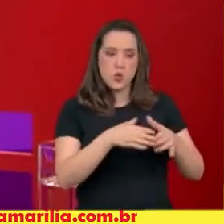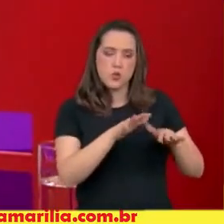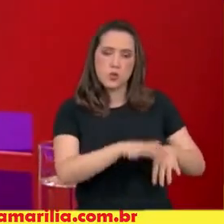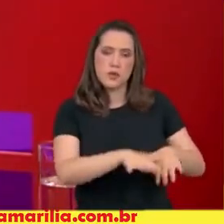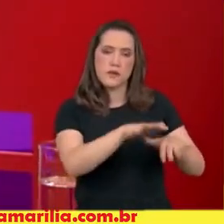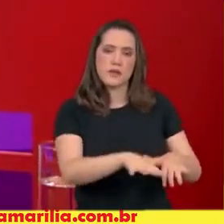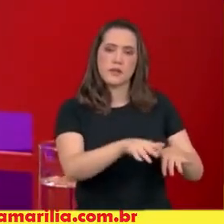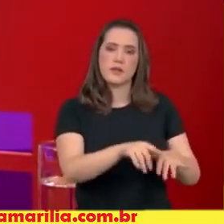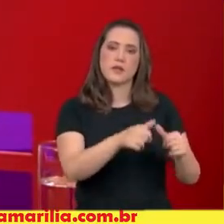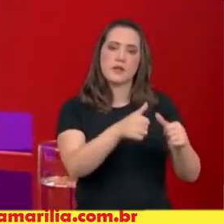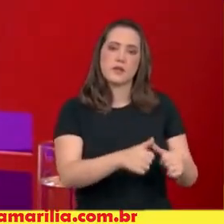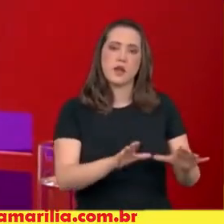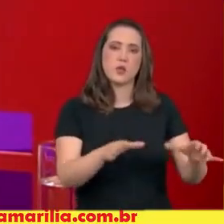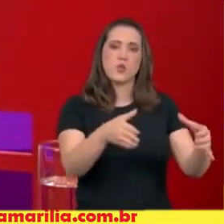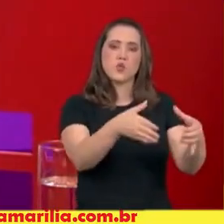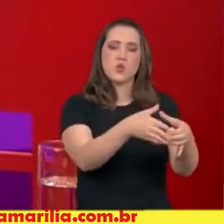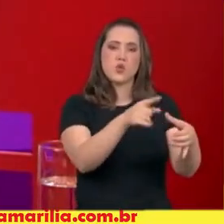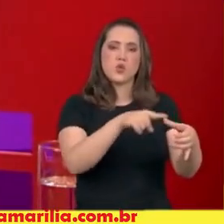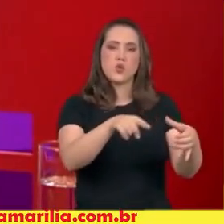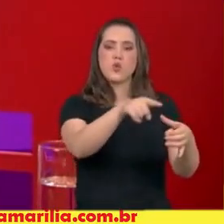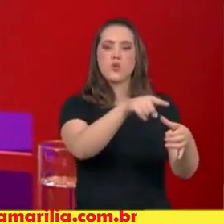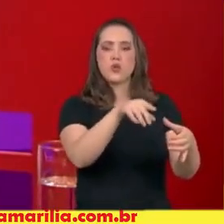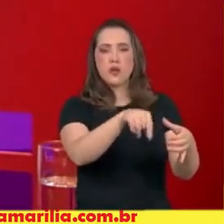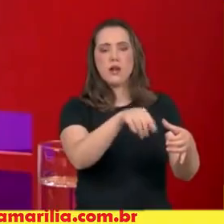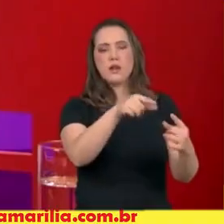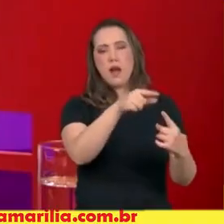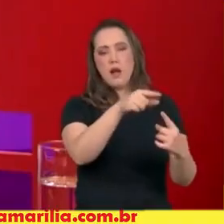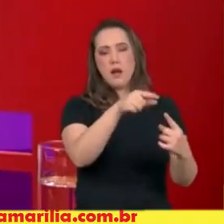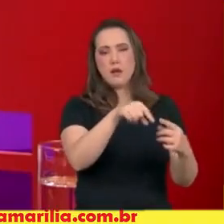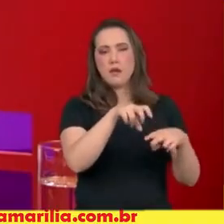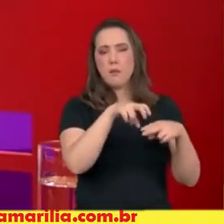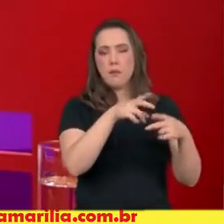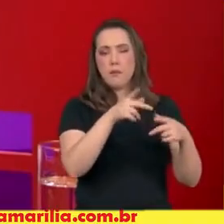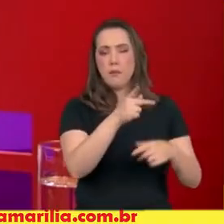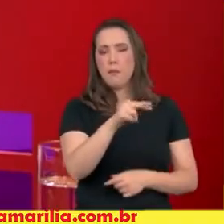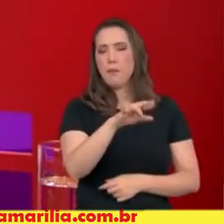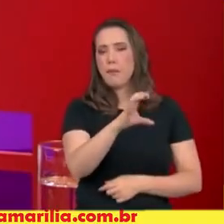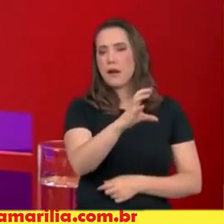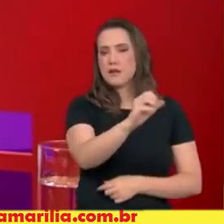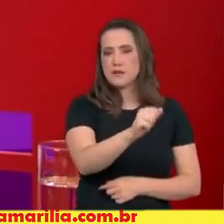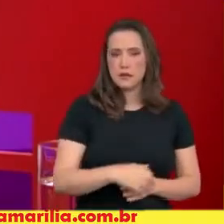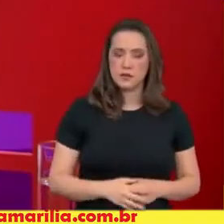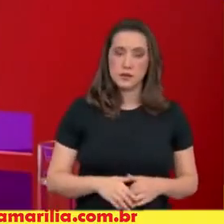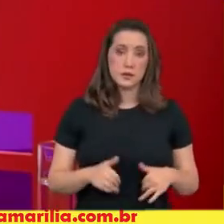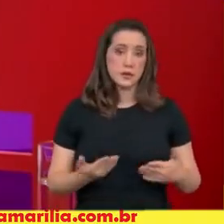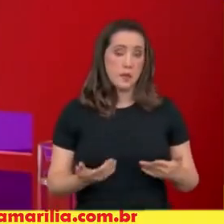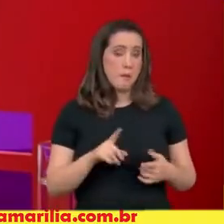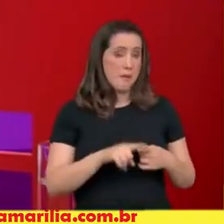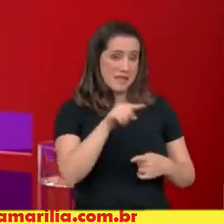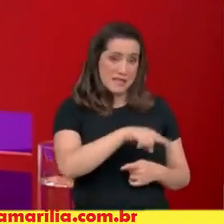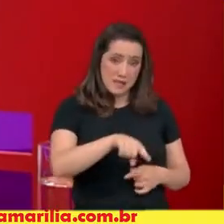um grupo que quer formar um novo governo, que quer formar um governo de transição. E o exército entra